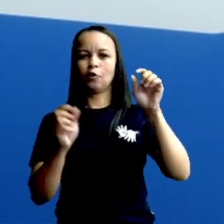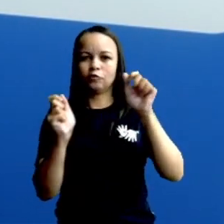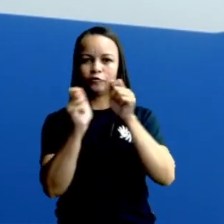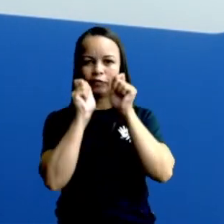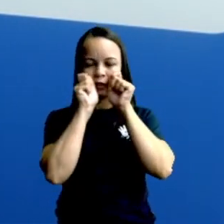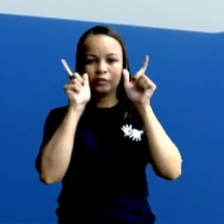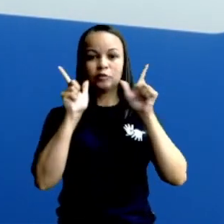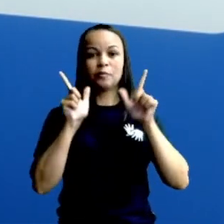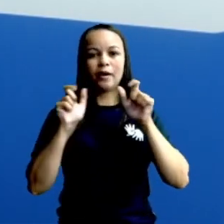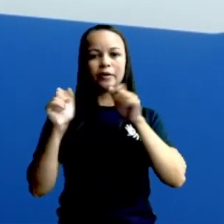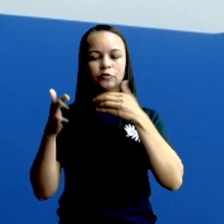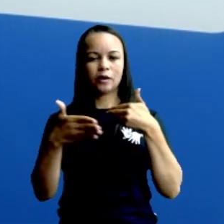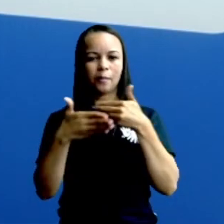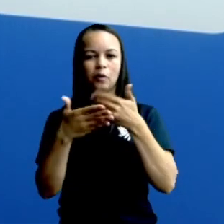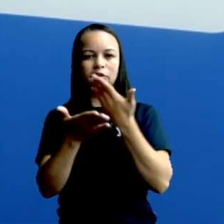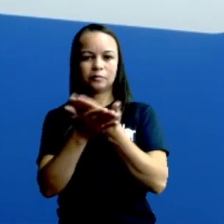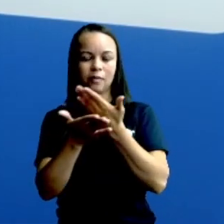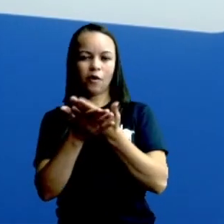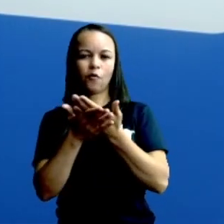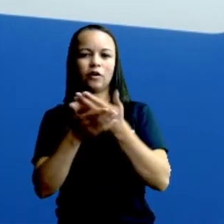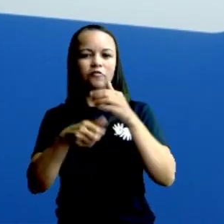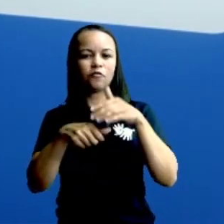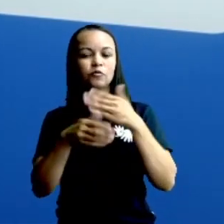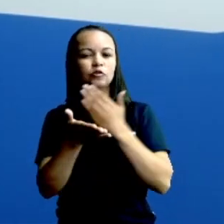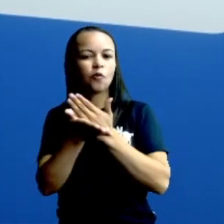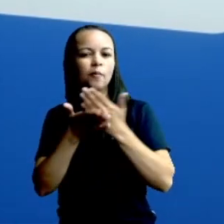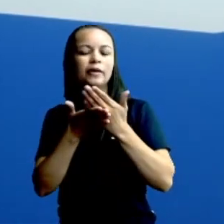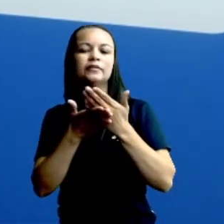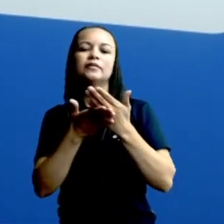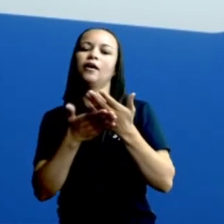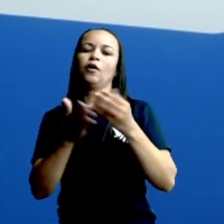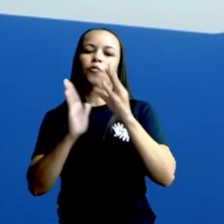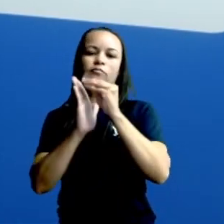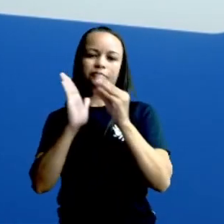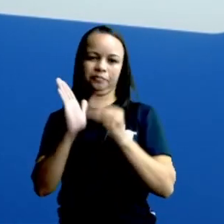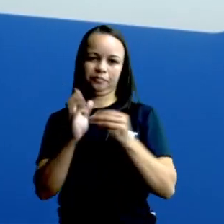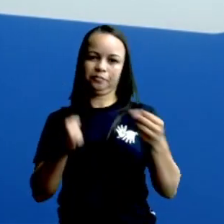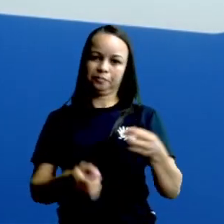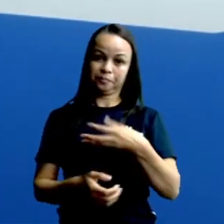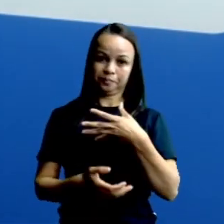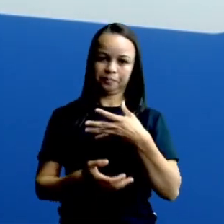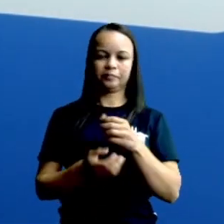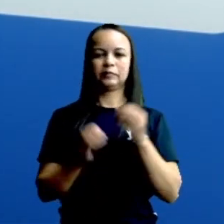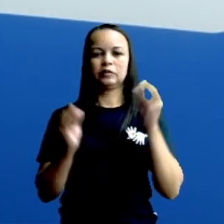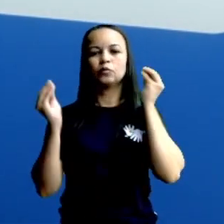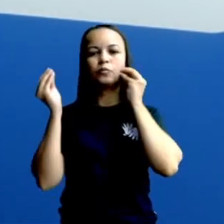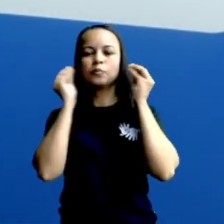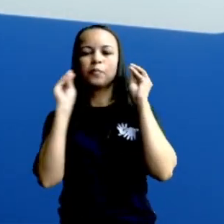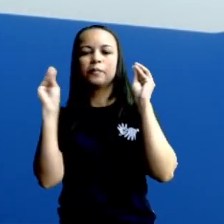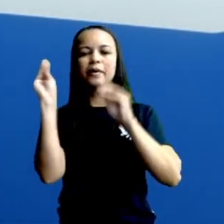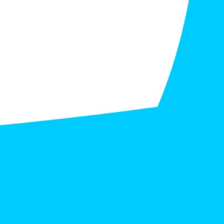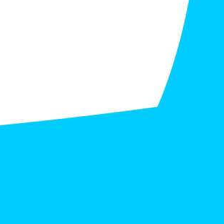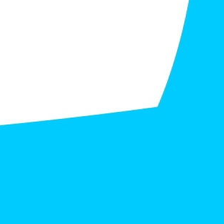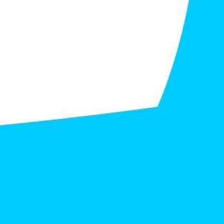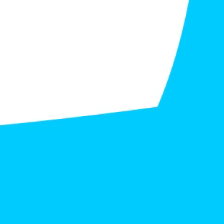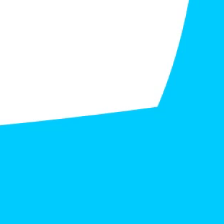ligadinhos que na próxima aula vamos começar com conteúdos novos, isso mesmo. Um beijo.